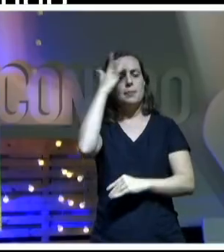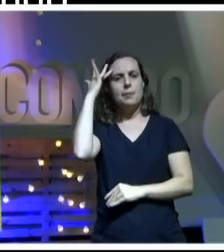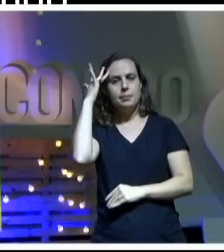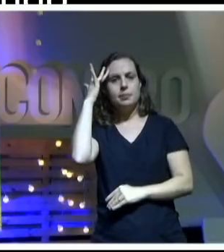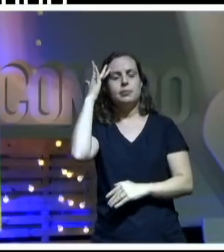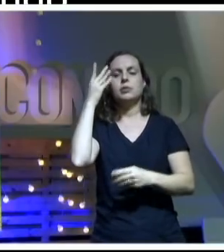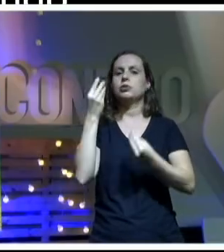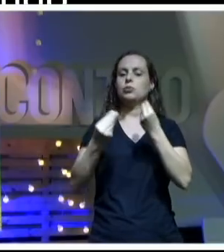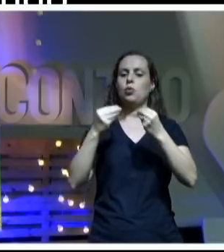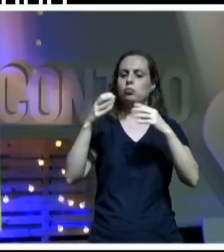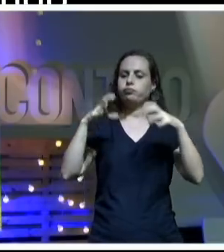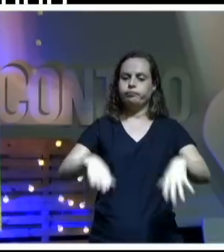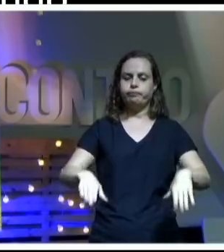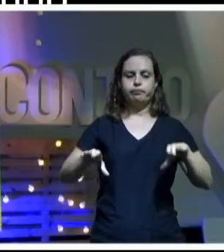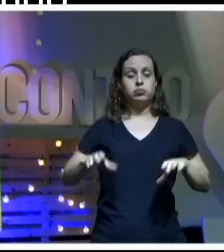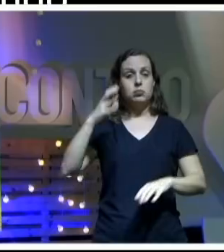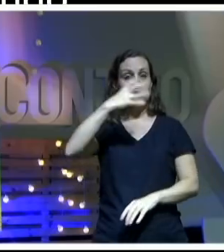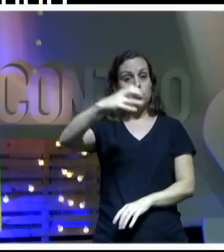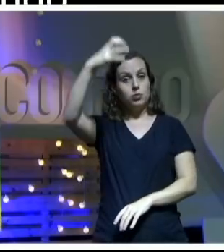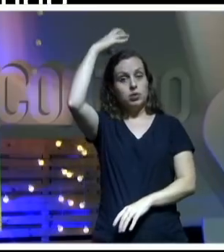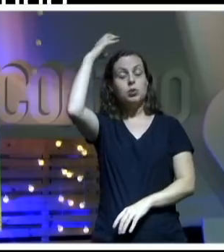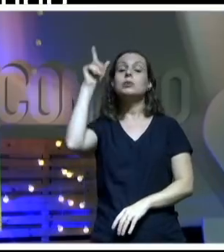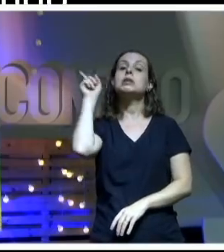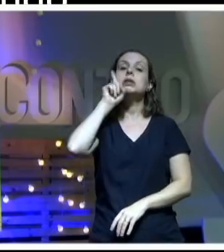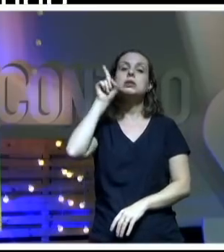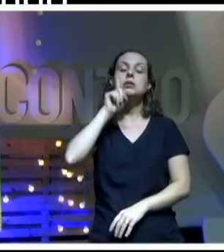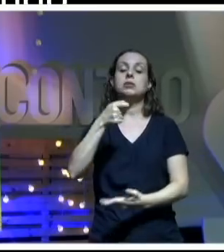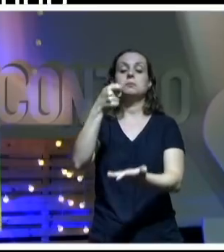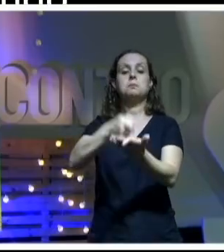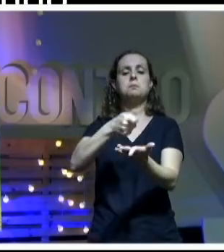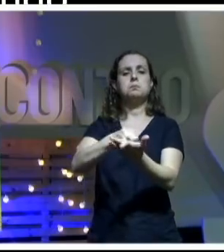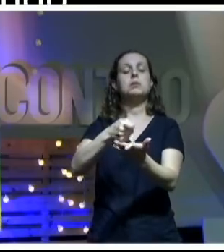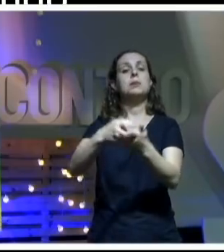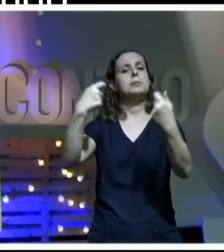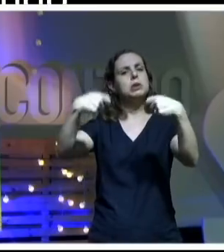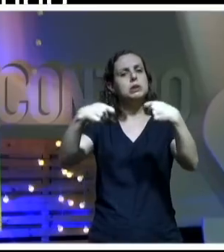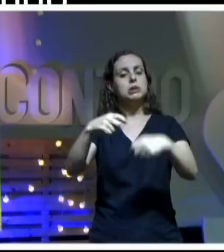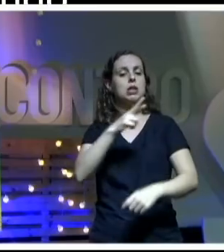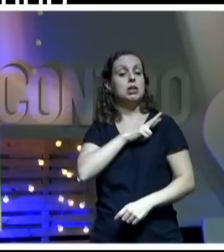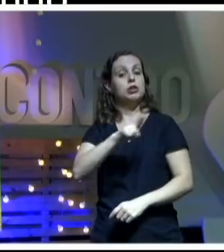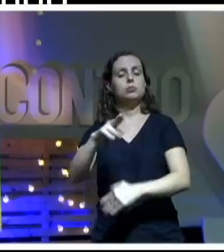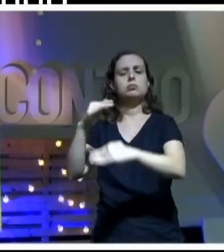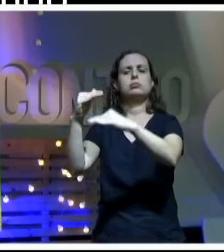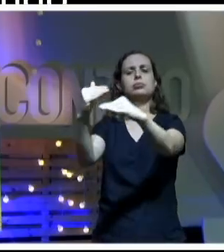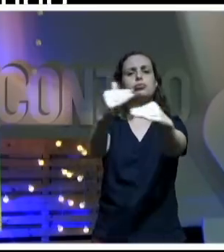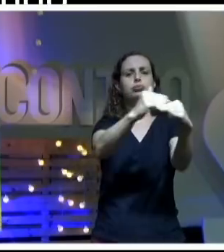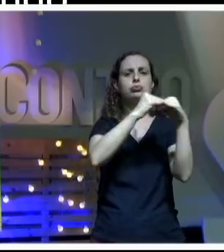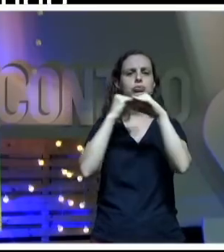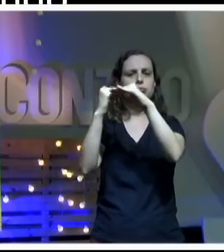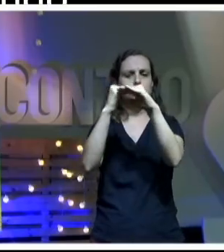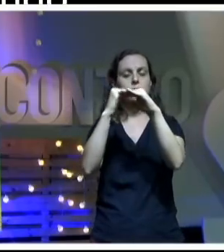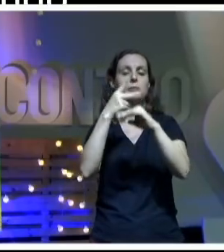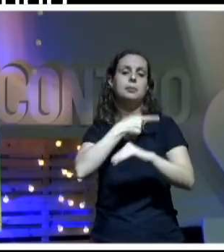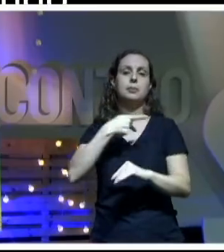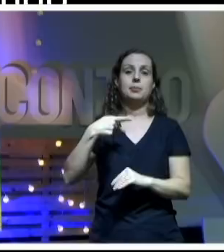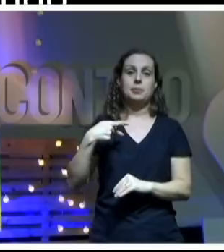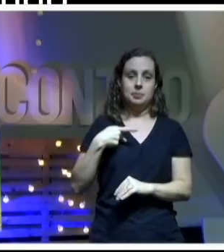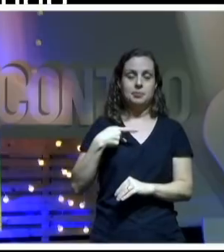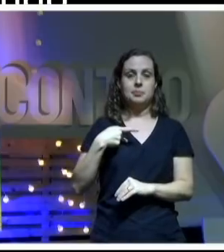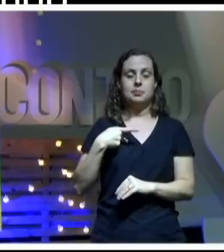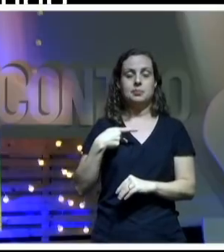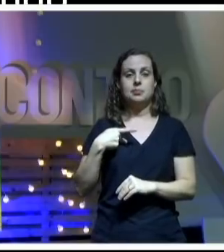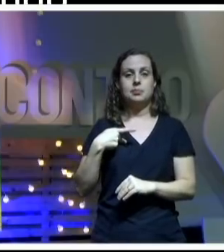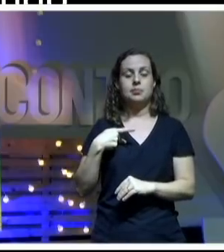da monarquia dos reis nos estados unidos nos steel se na igualdade religiosa da congregação e um pastor essa